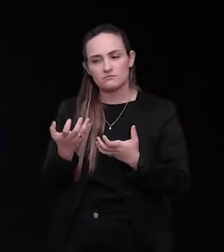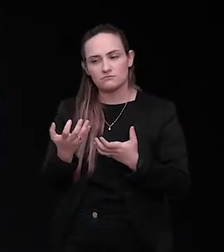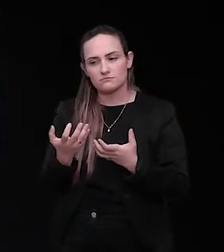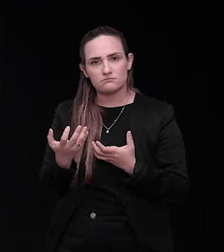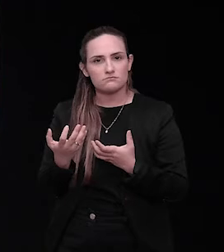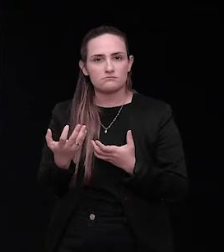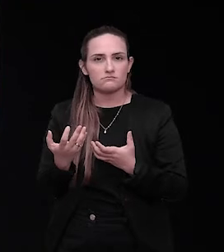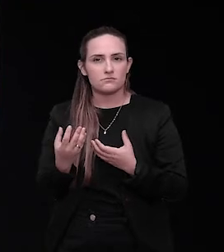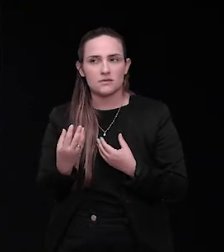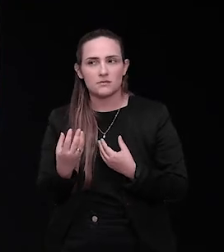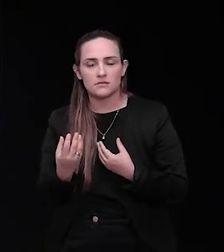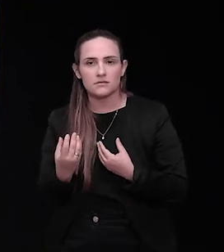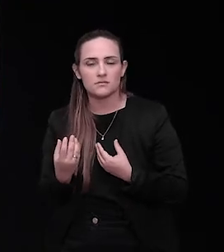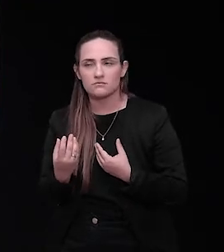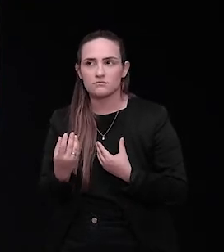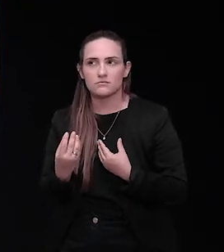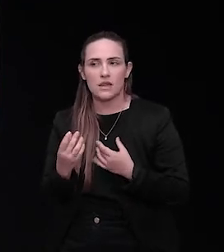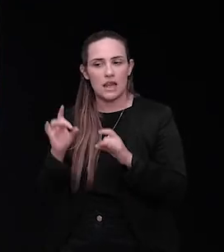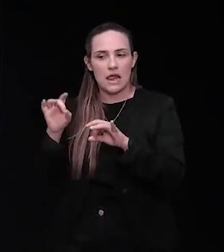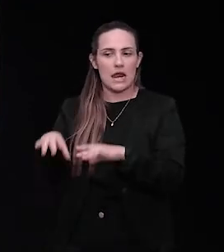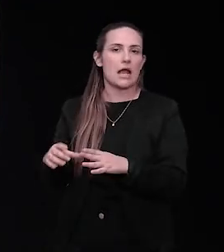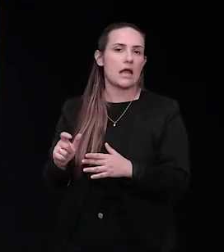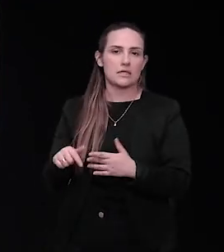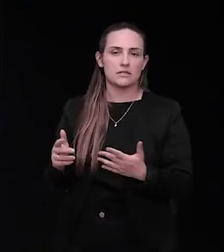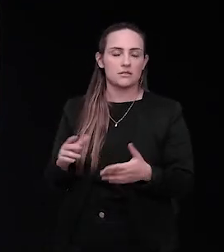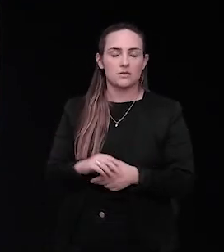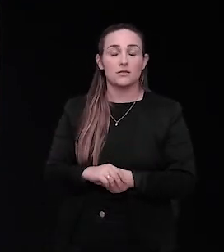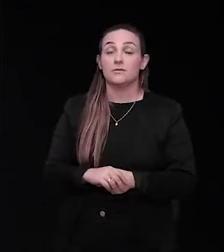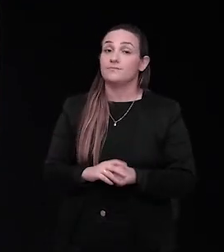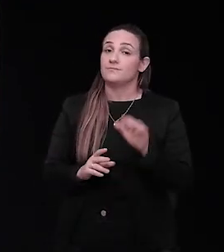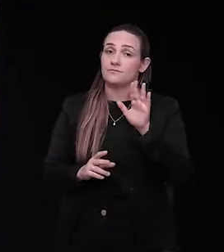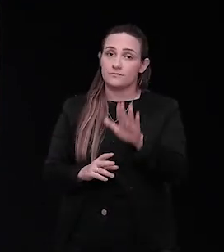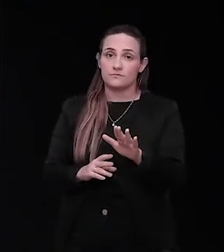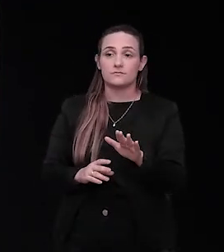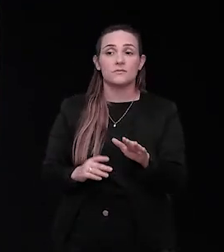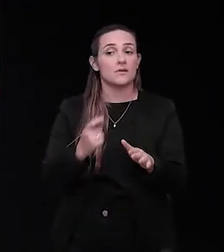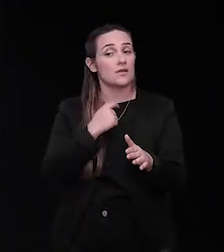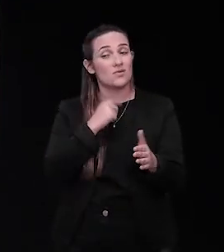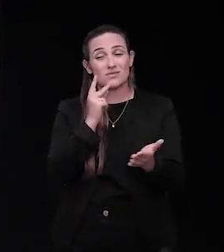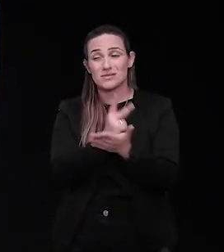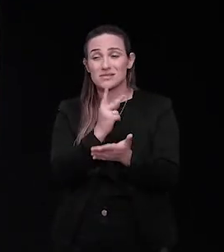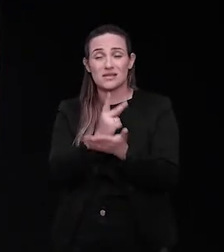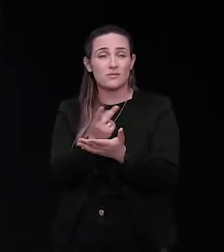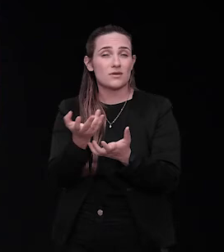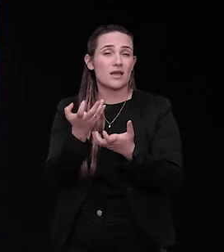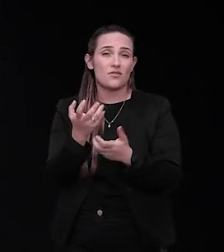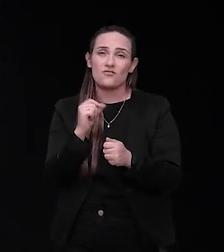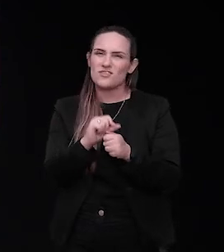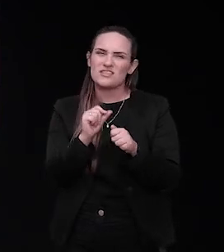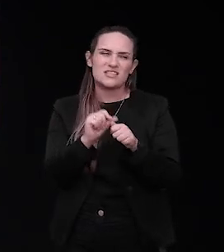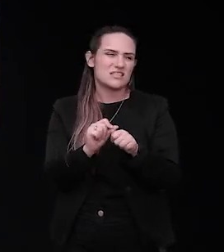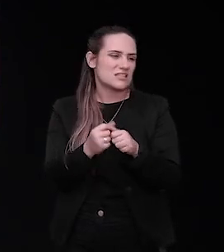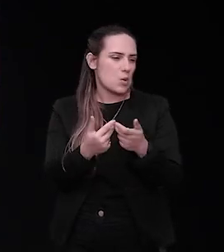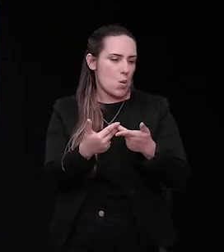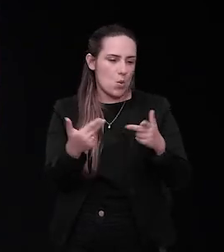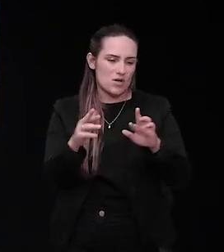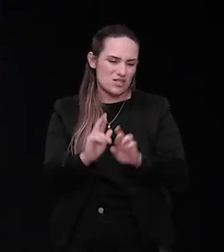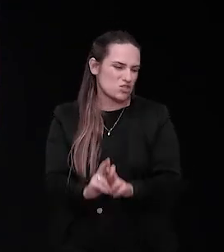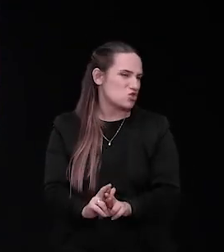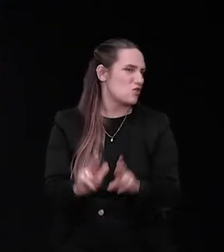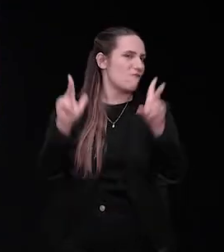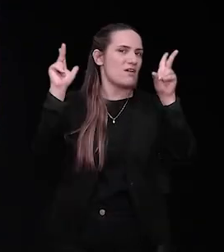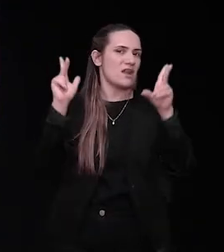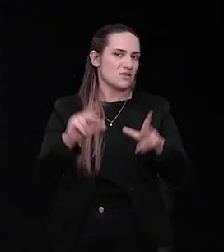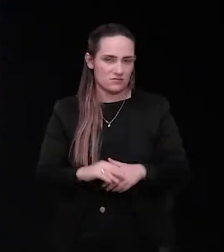quando eu assumi o cargo, o que me fez de tudo, todas as etapas que eu passei na minha vida, foi tentar fazer algo de diferente. Então, assim, eu não acho que a